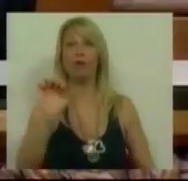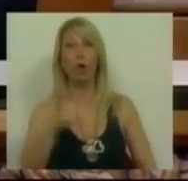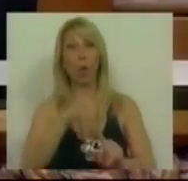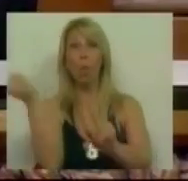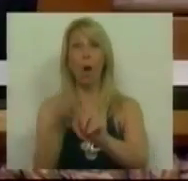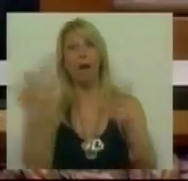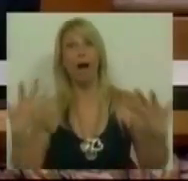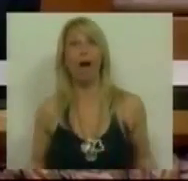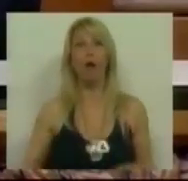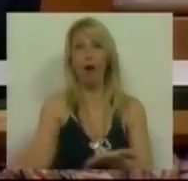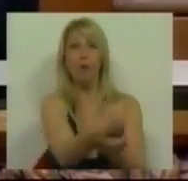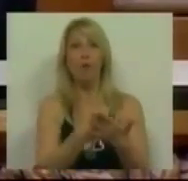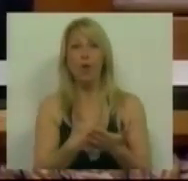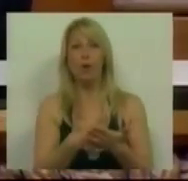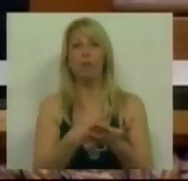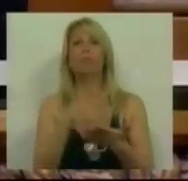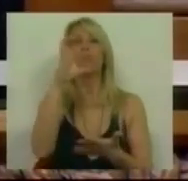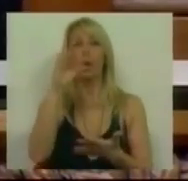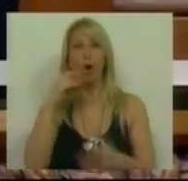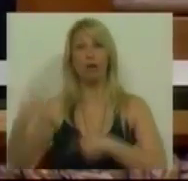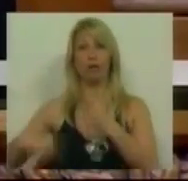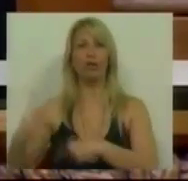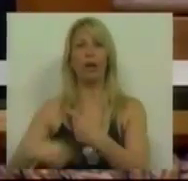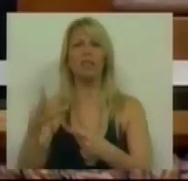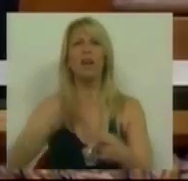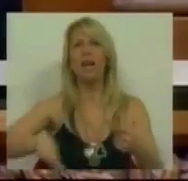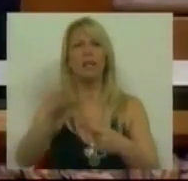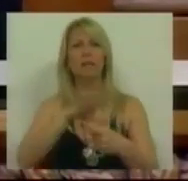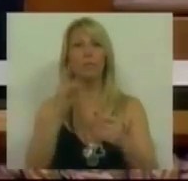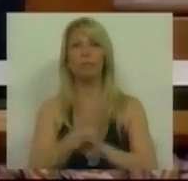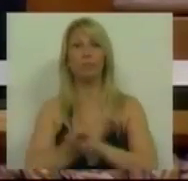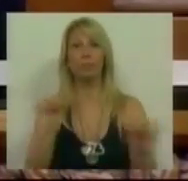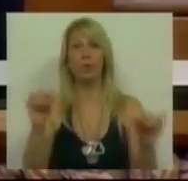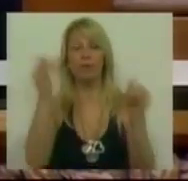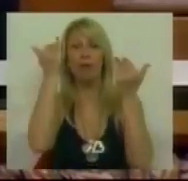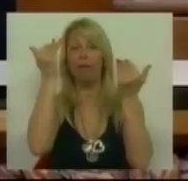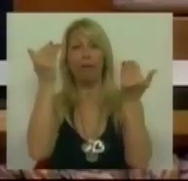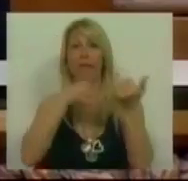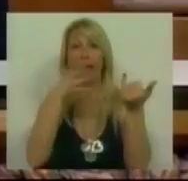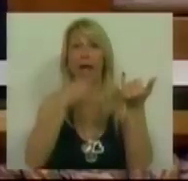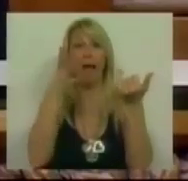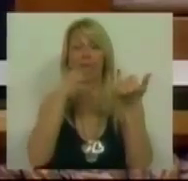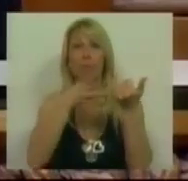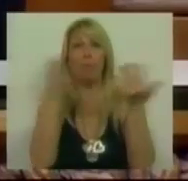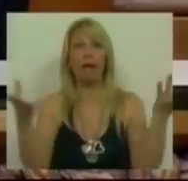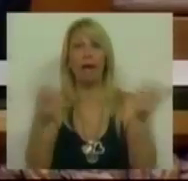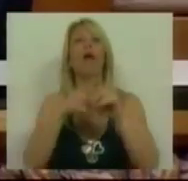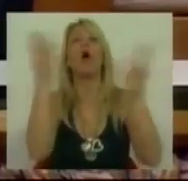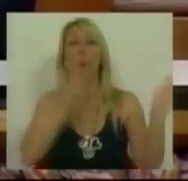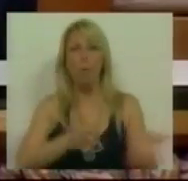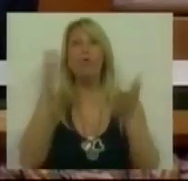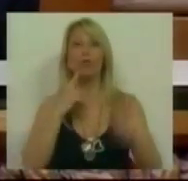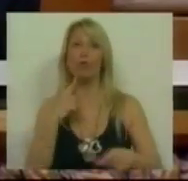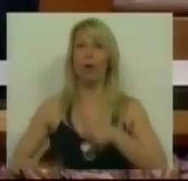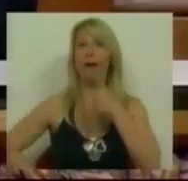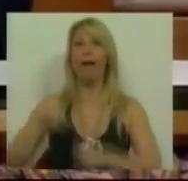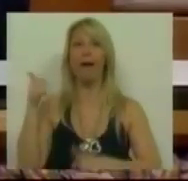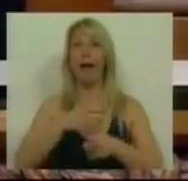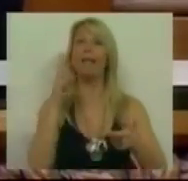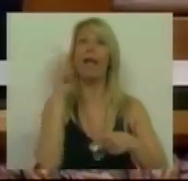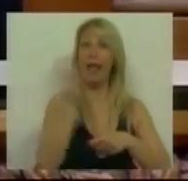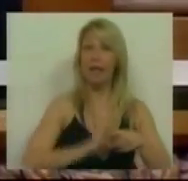Na cogeração temos esta situação inexplicável. O produtor ganha se vender a energia que produz e ir ao mercado buscar